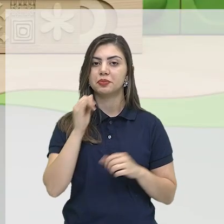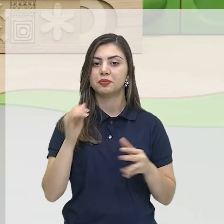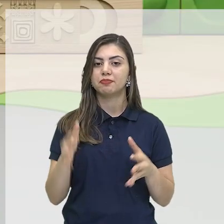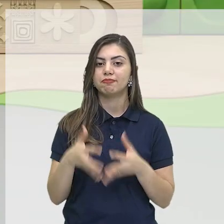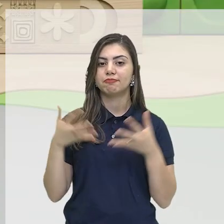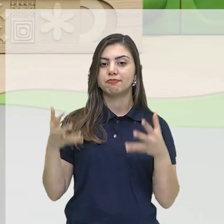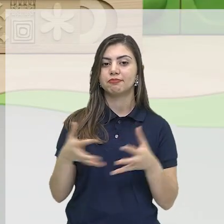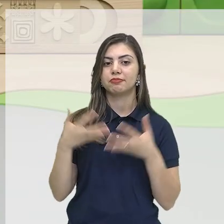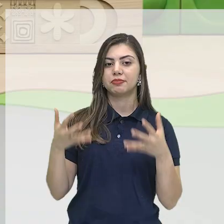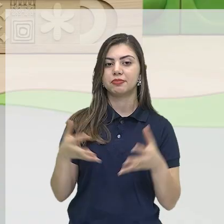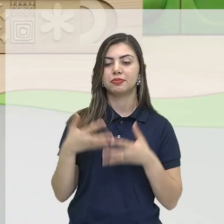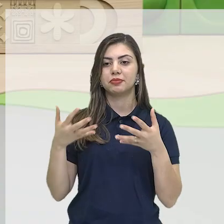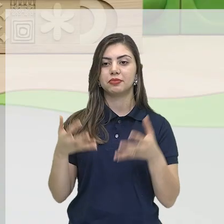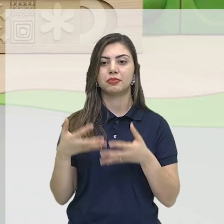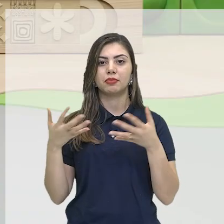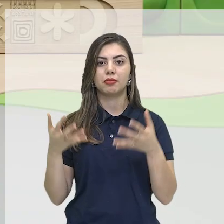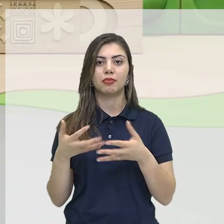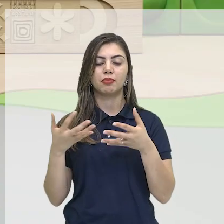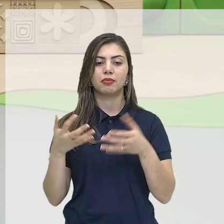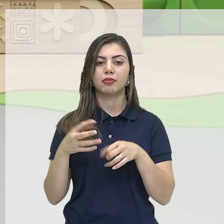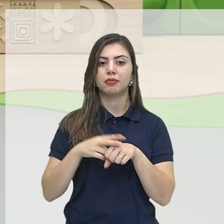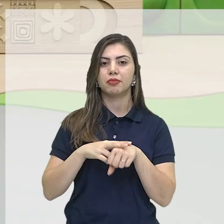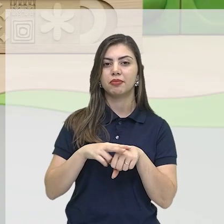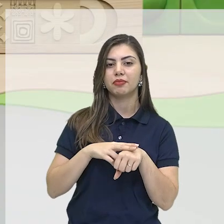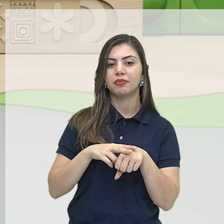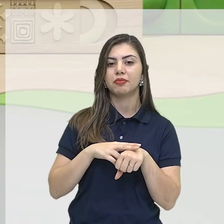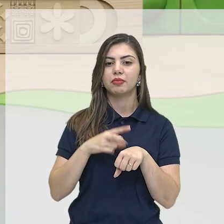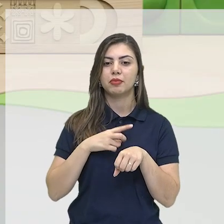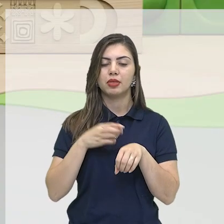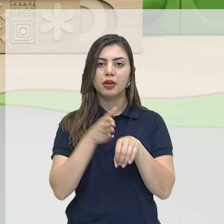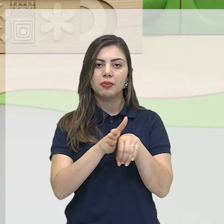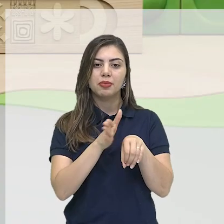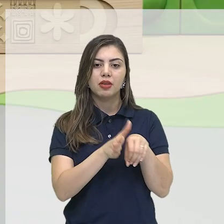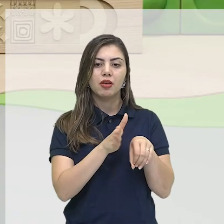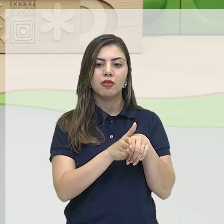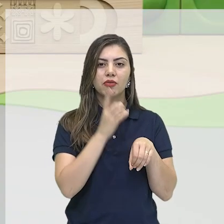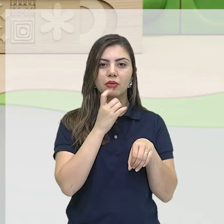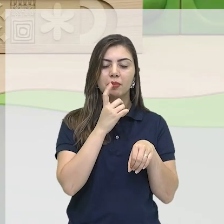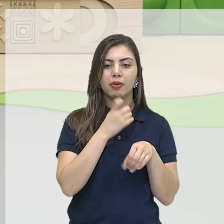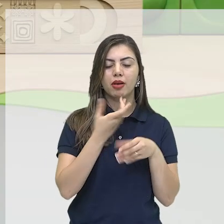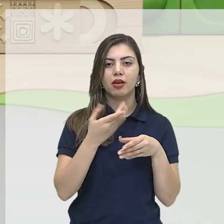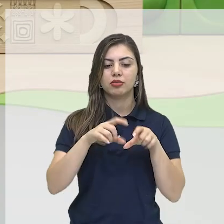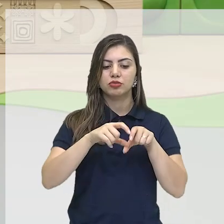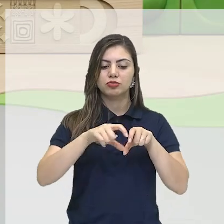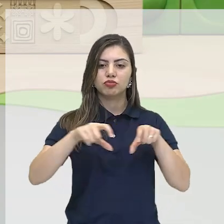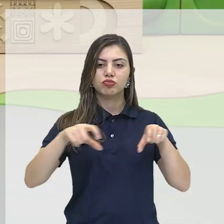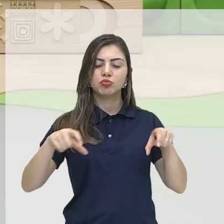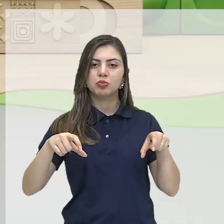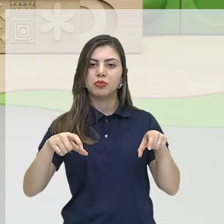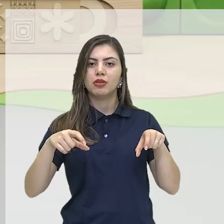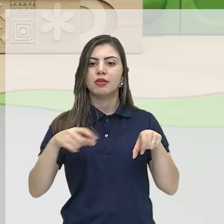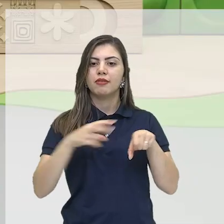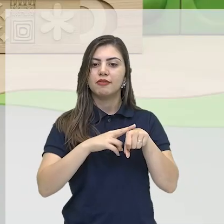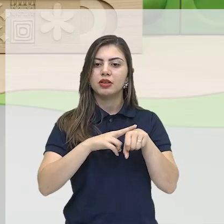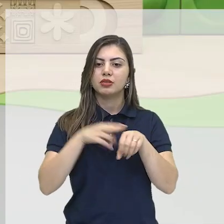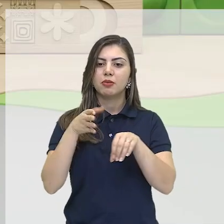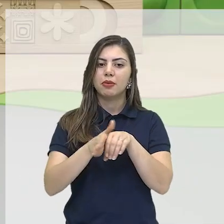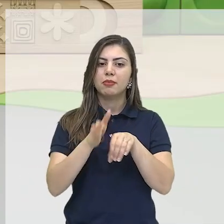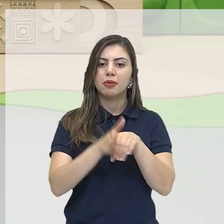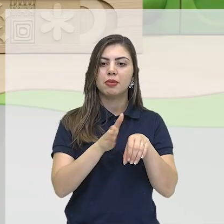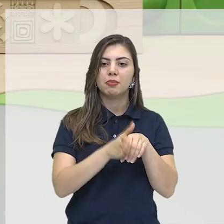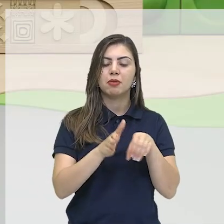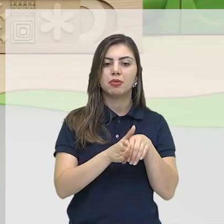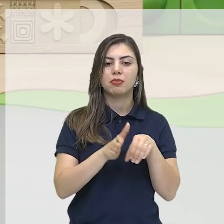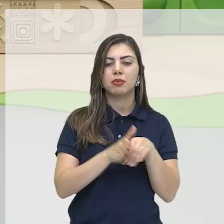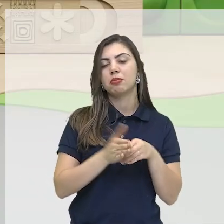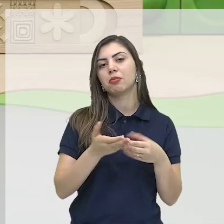contém tomate, pepino, cebola, é um exemplo de mistura heterogênea. Você consegue ver as fases nessa mistura.